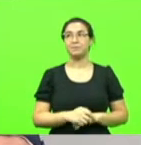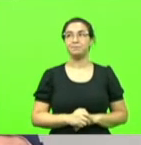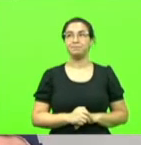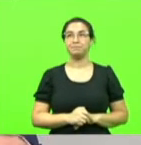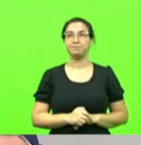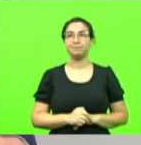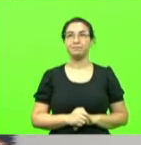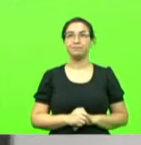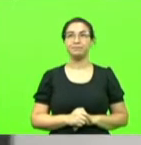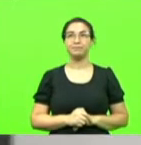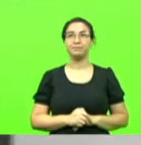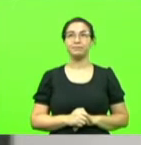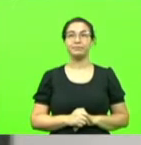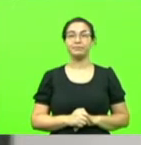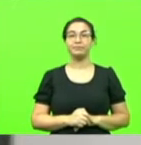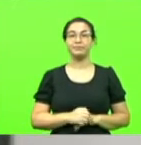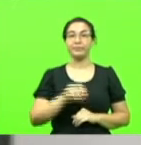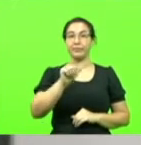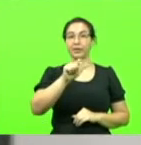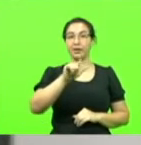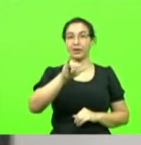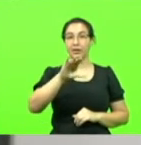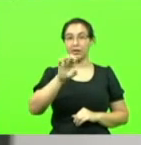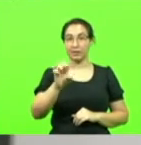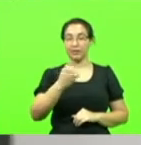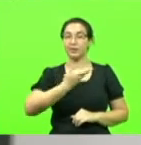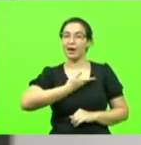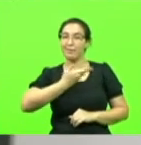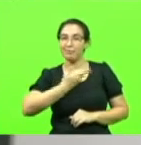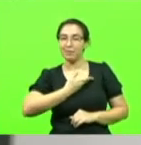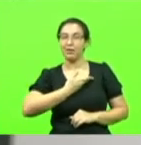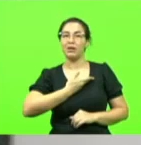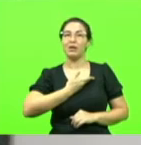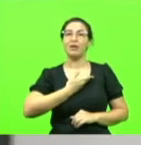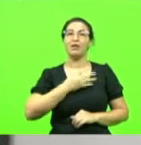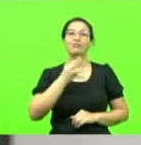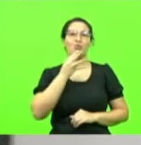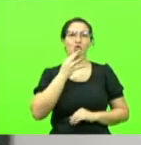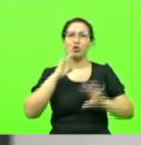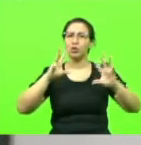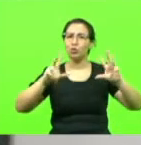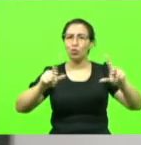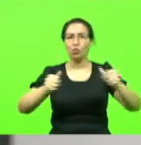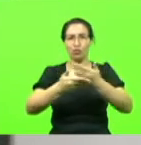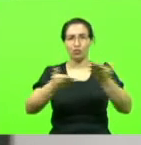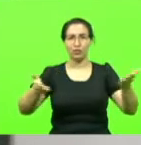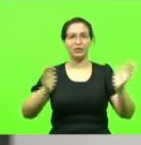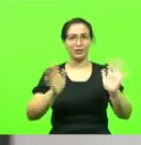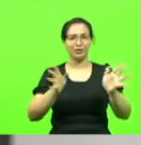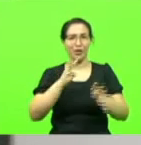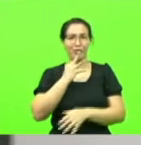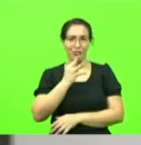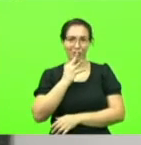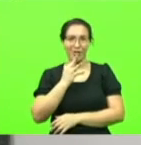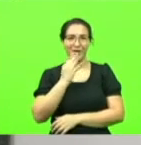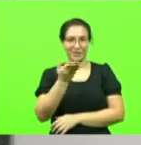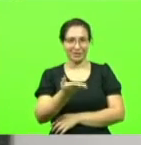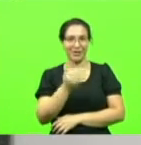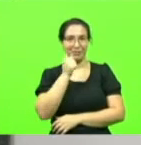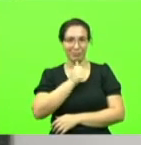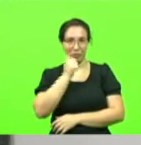e a Dona Alice Nossa amiga companheira com conhecida de todos vocês todos os nós